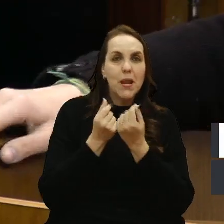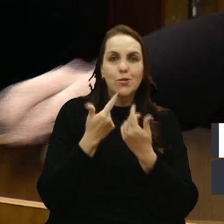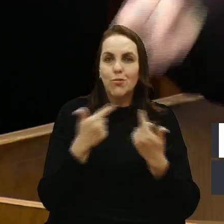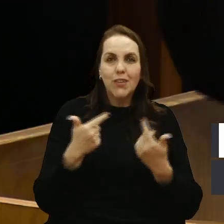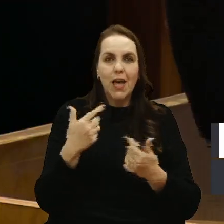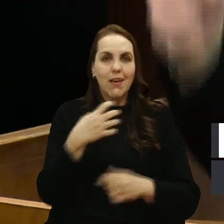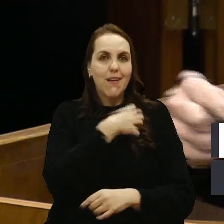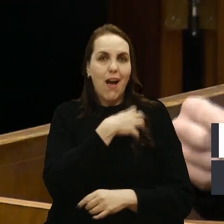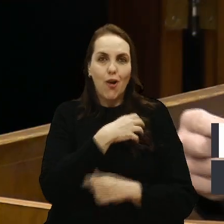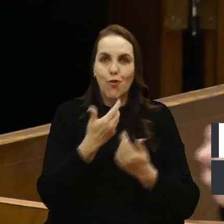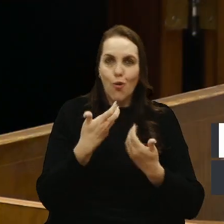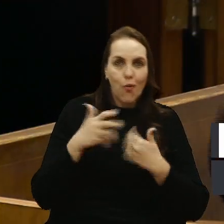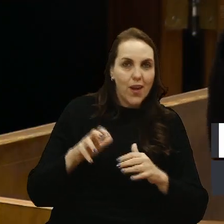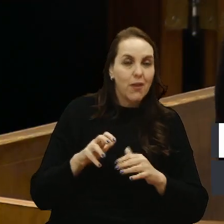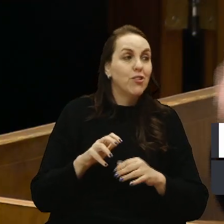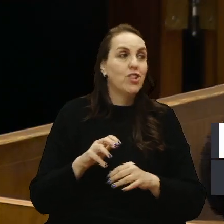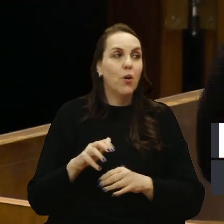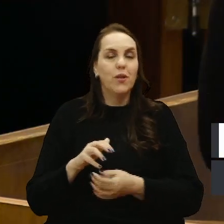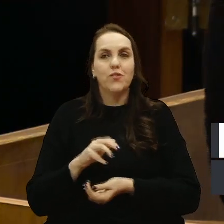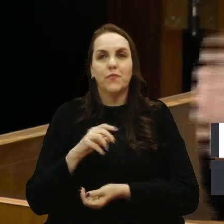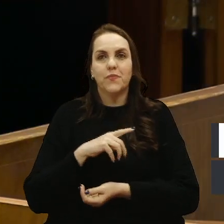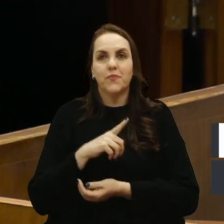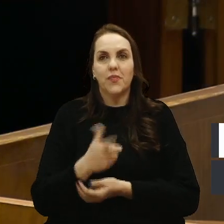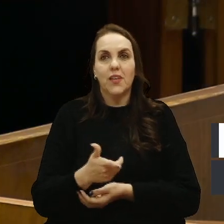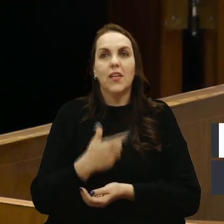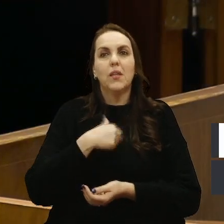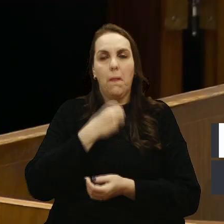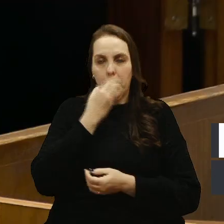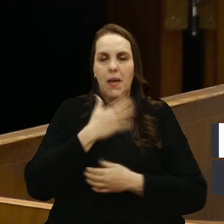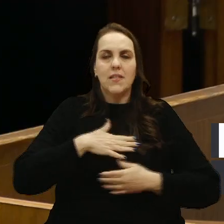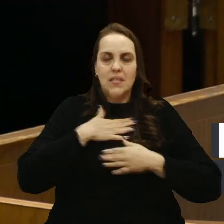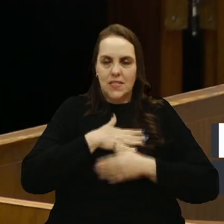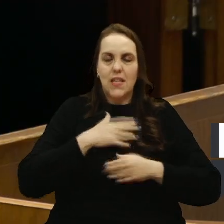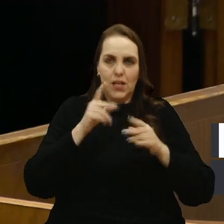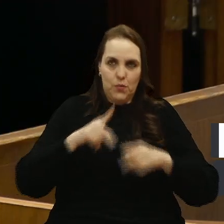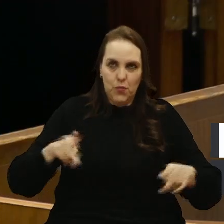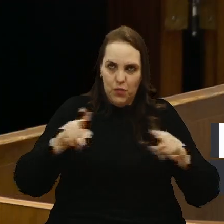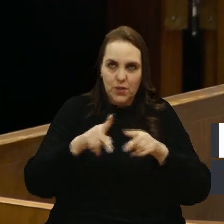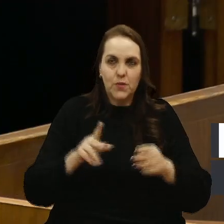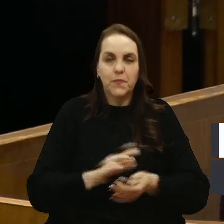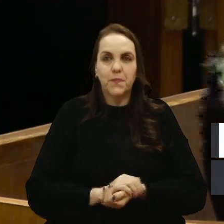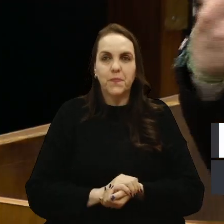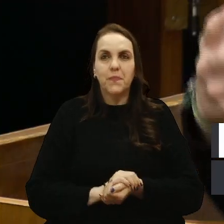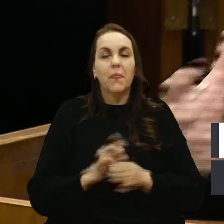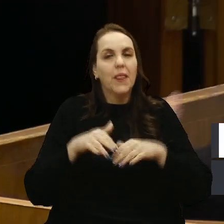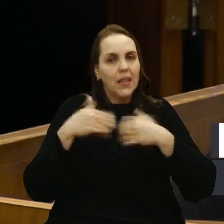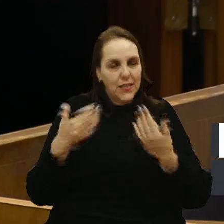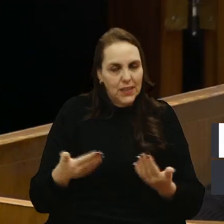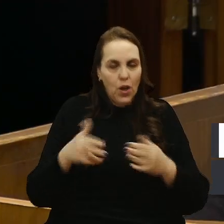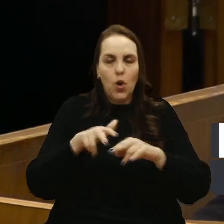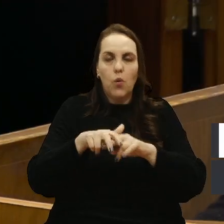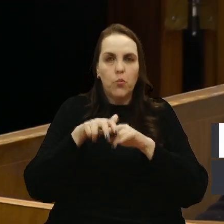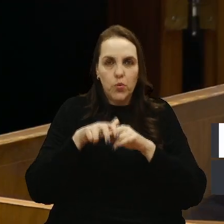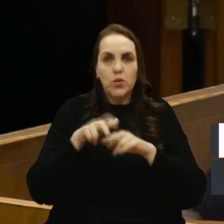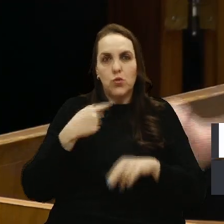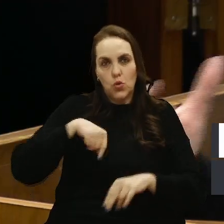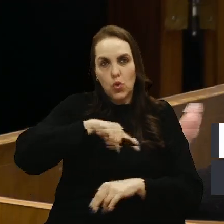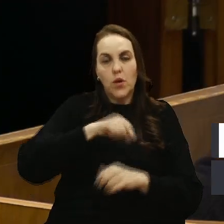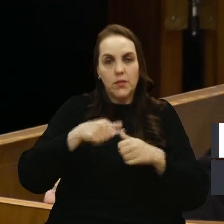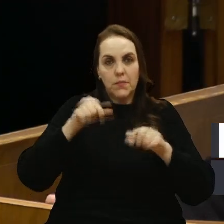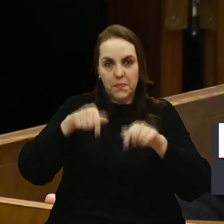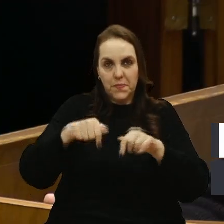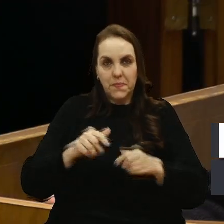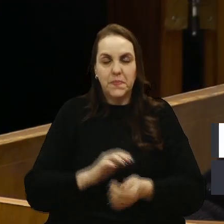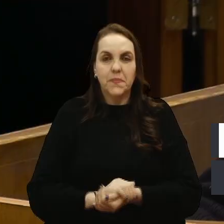cargo. Nós fazemos política pensando no bem-estar da população. Então, é para isso que nós estamos aqui. E quando